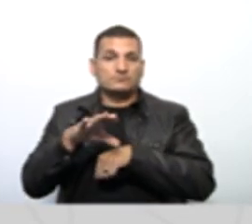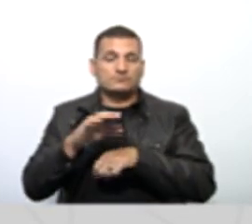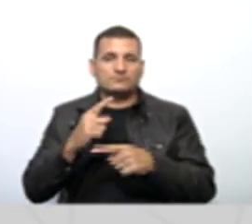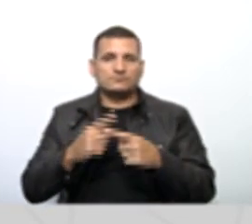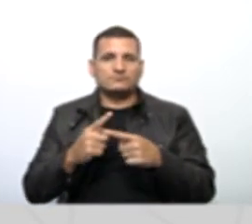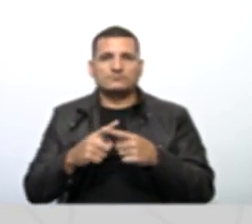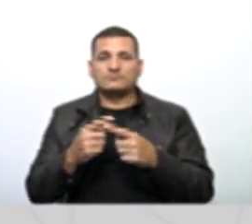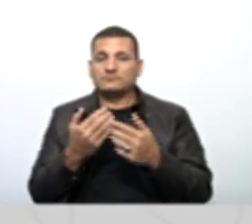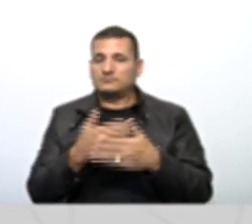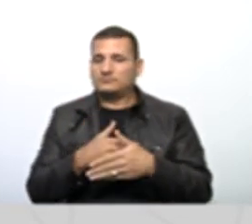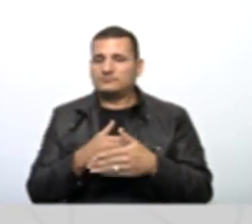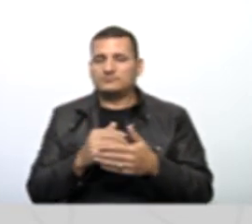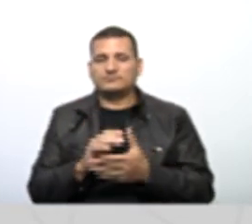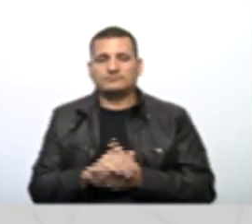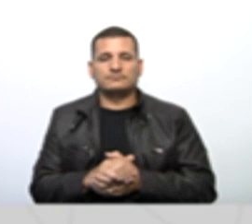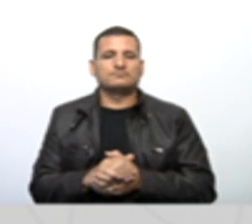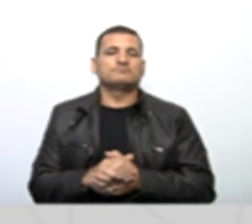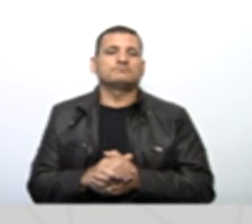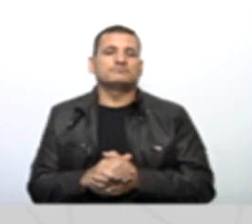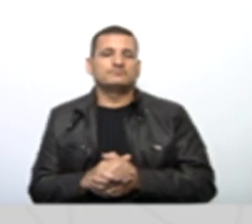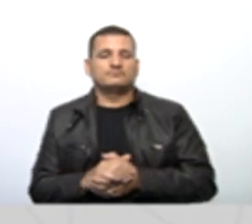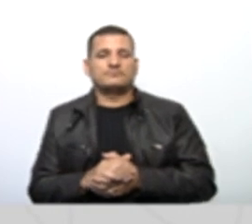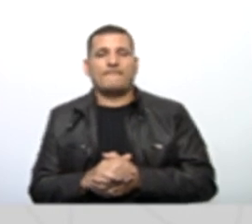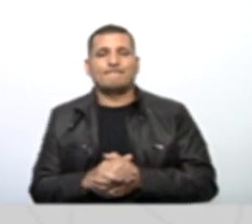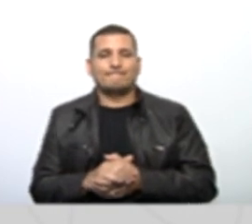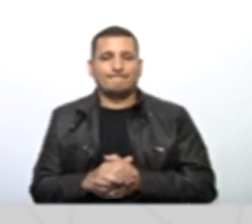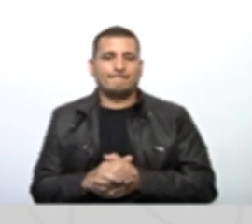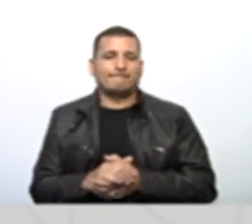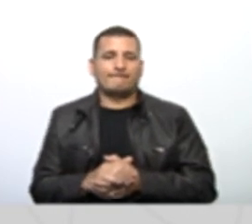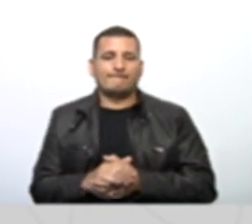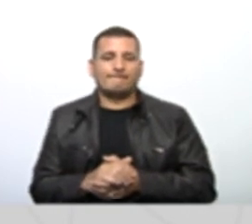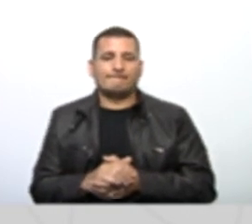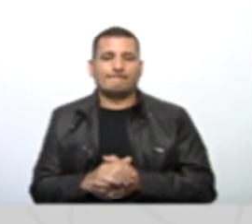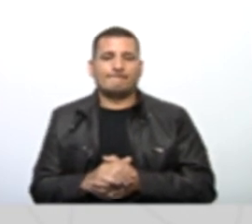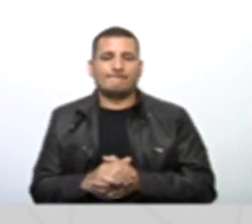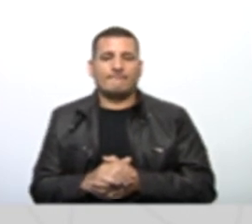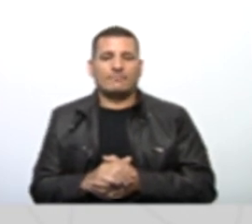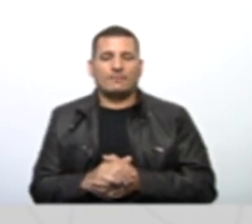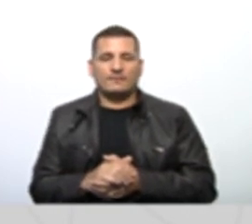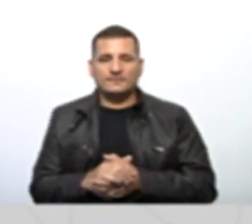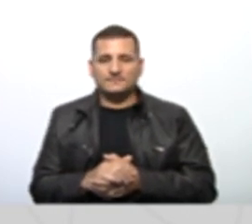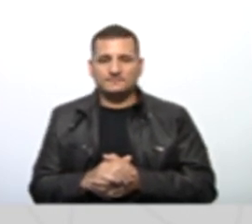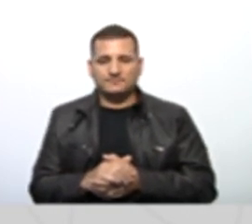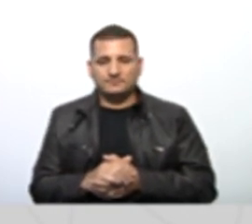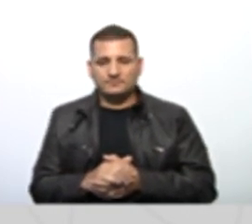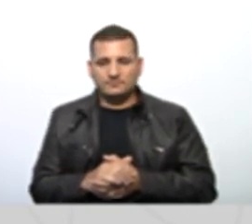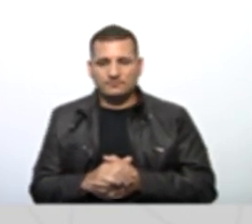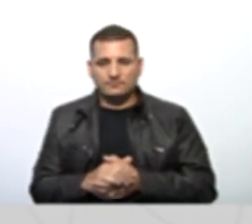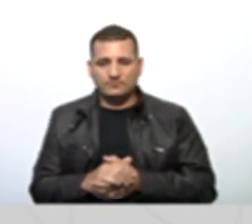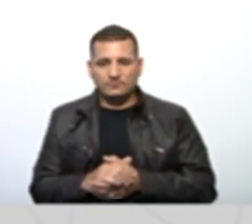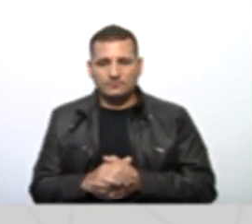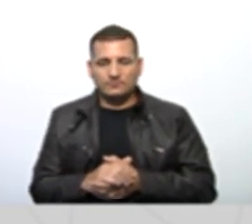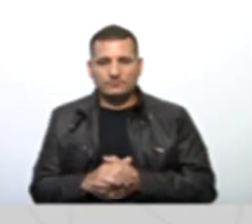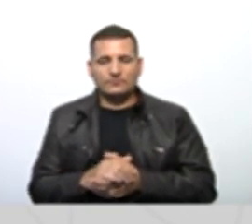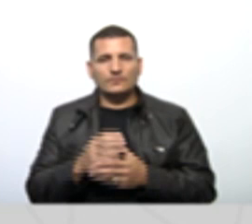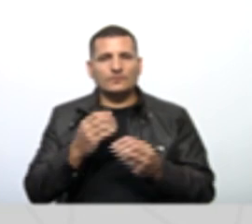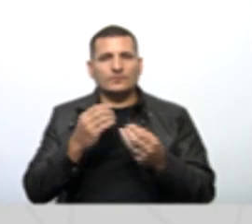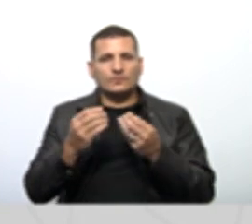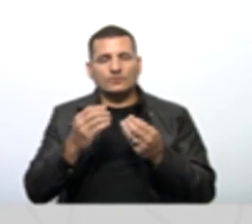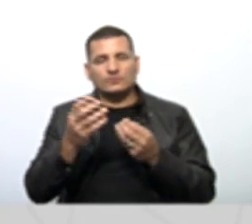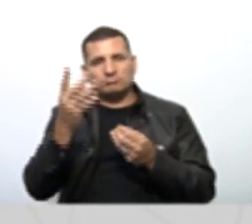na prova neve que cai para sexto na prova aqui é verdade e aí acho que a forma fácil de memorizar